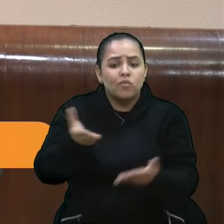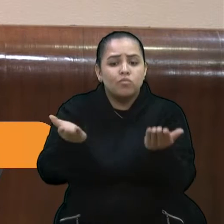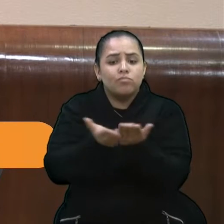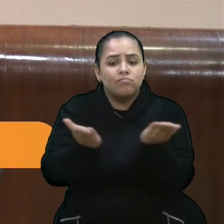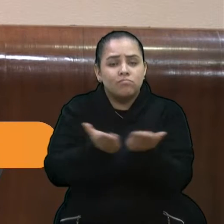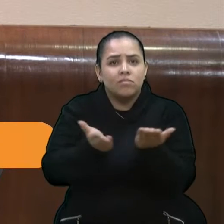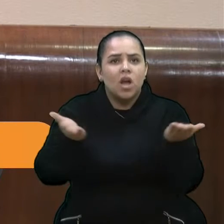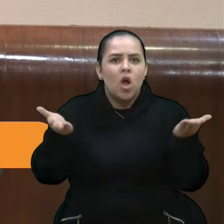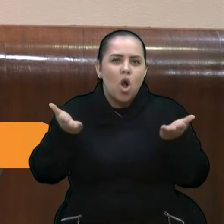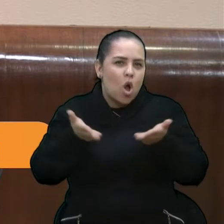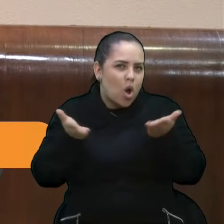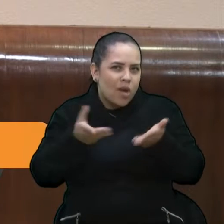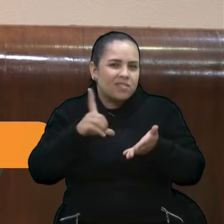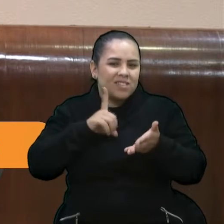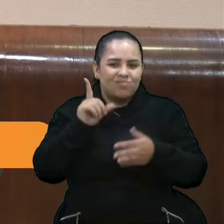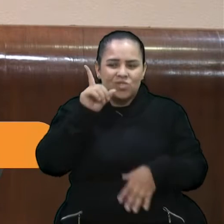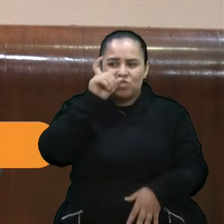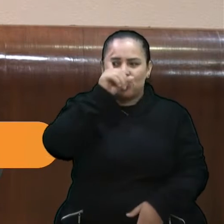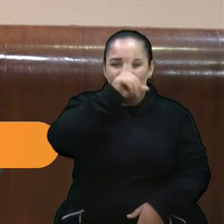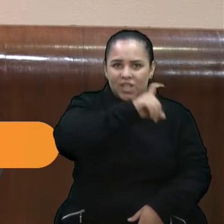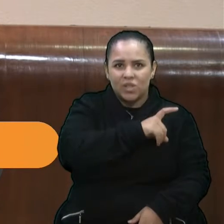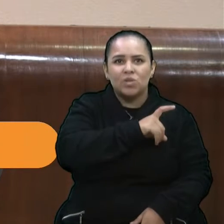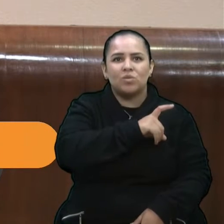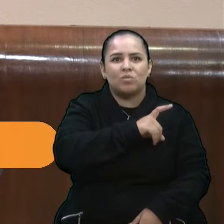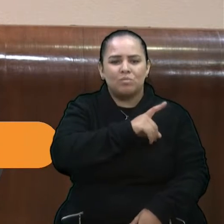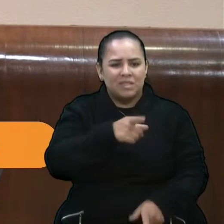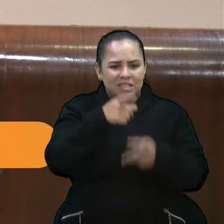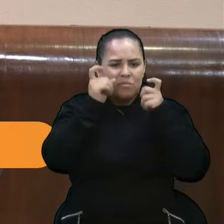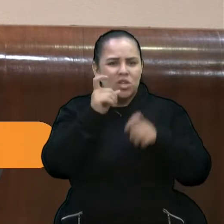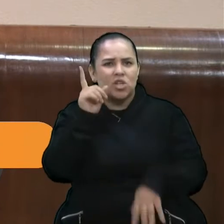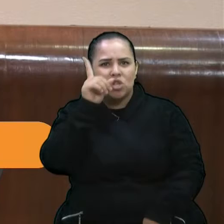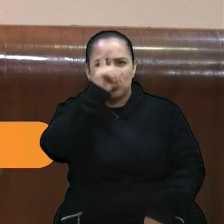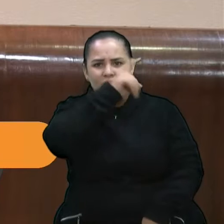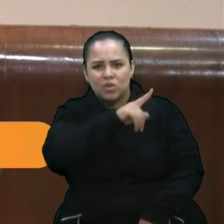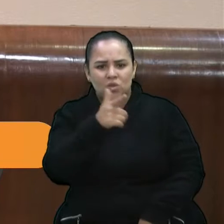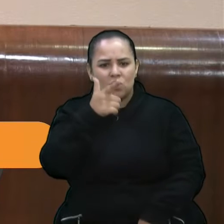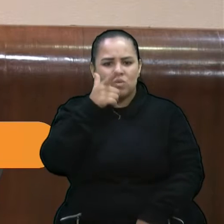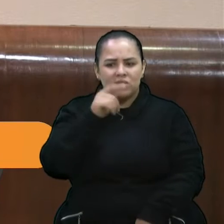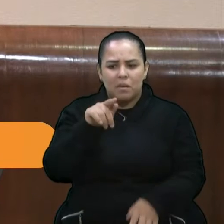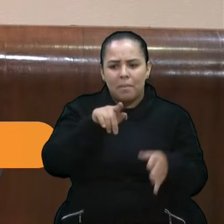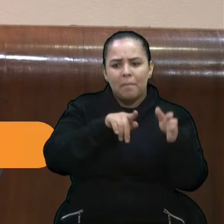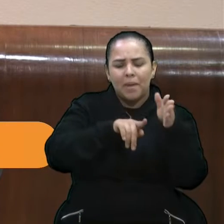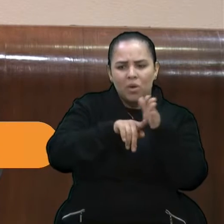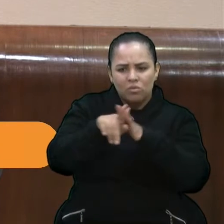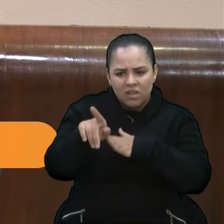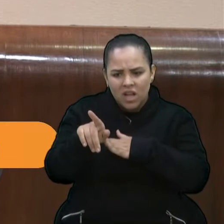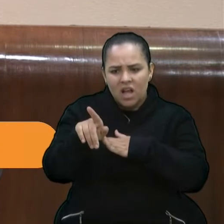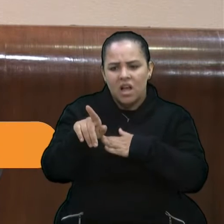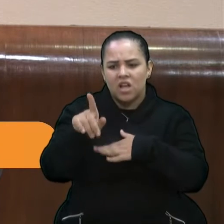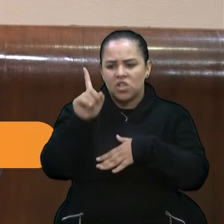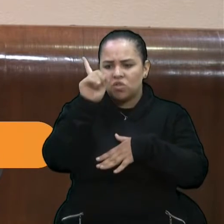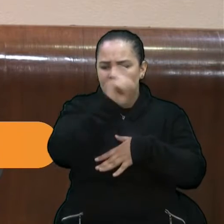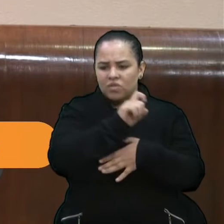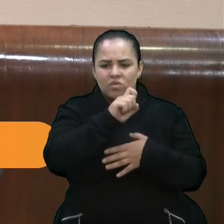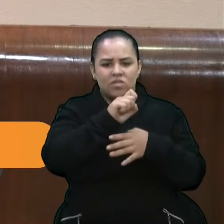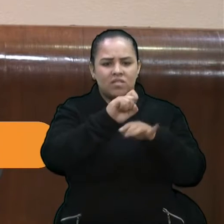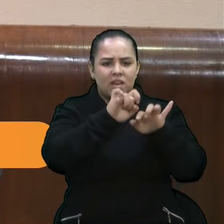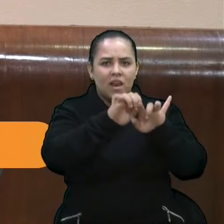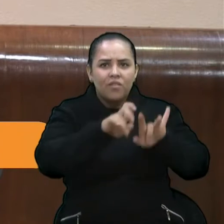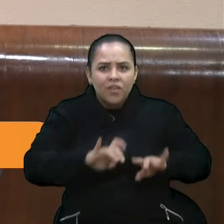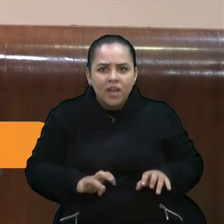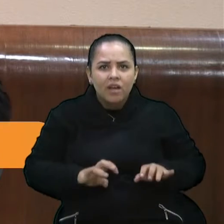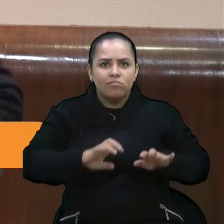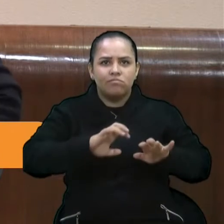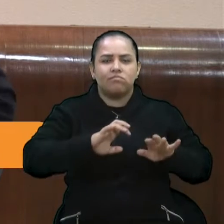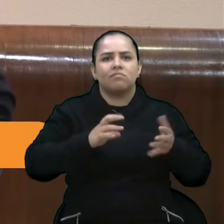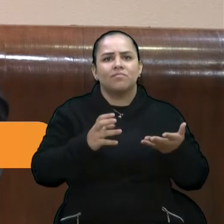possuem várias dificuldades, né? Dificuldades em realizar uma pergunta, dificuldades em escrever ou Portuguesa coisa parecida.